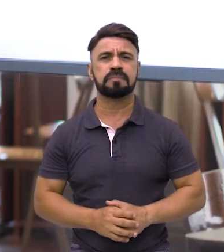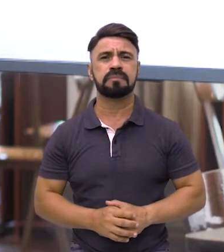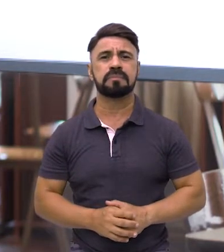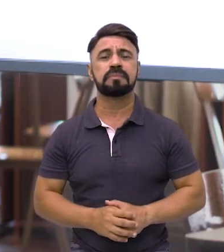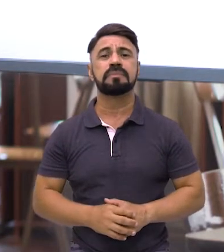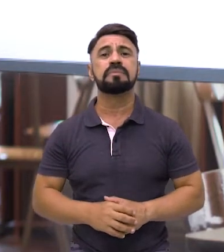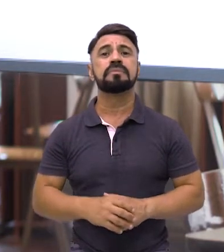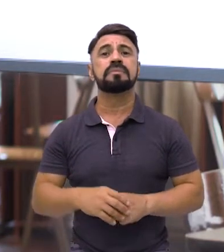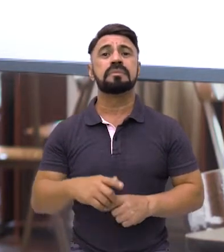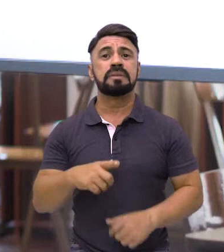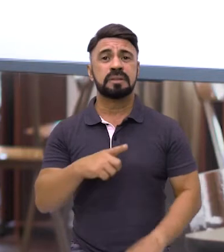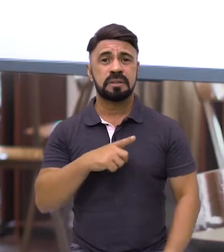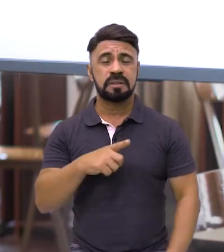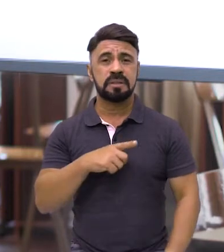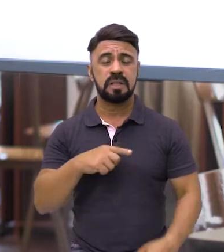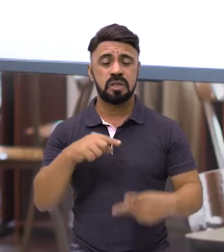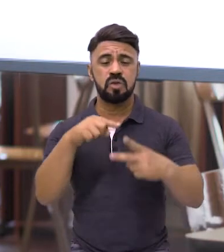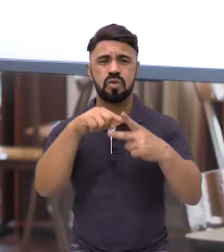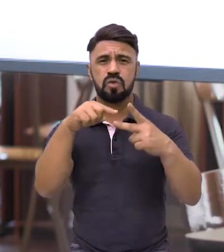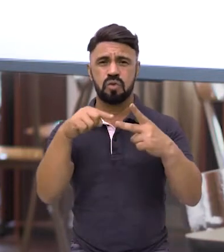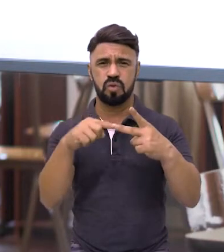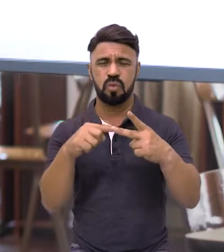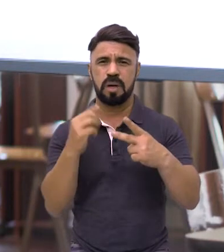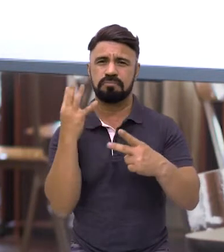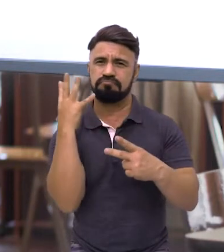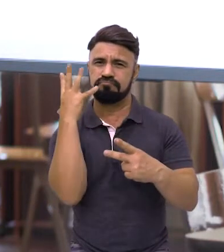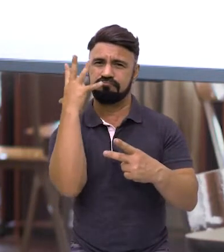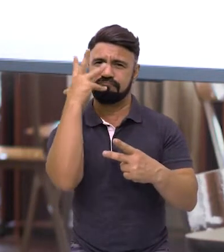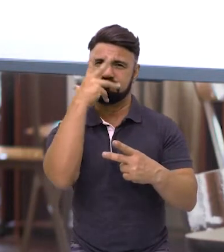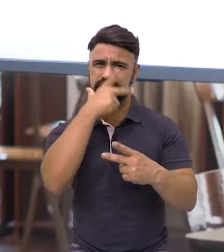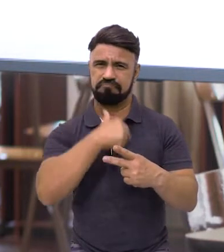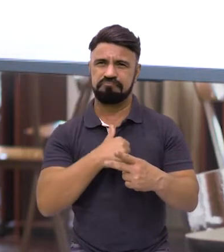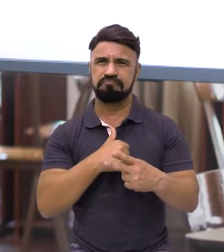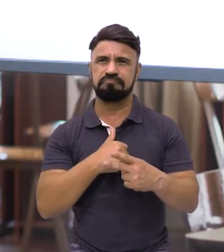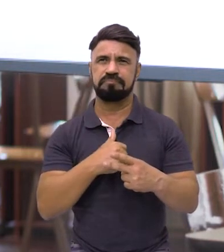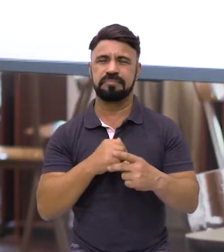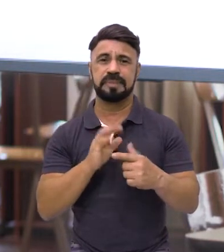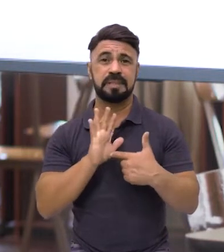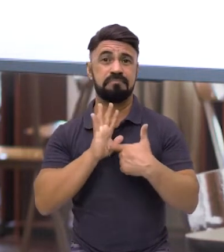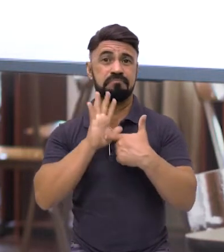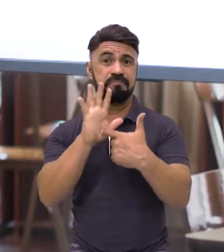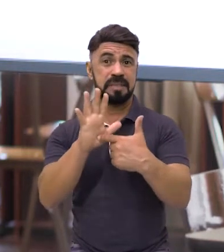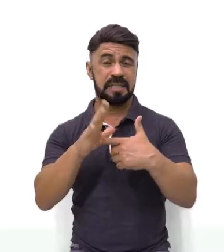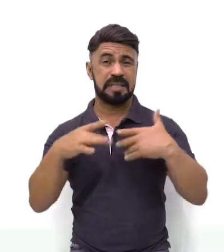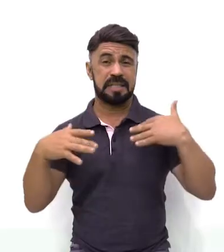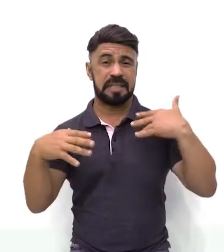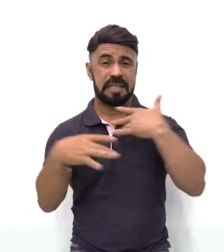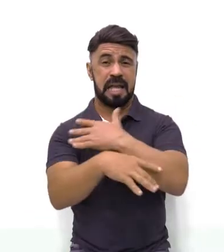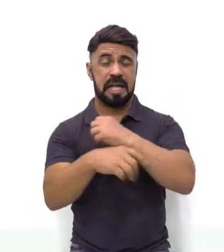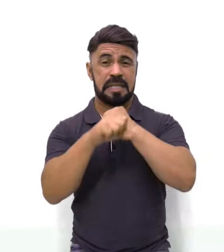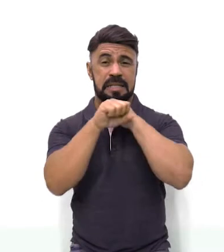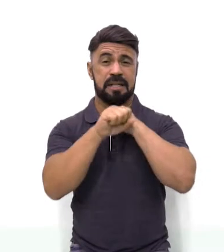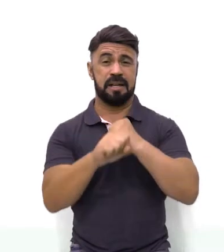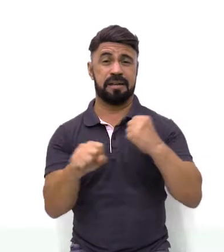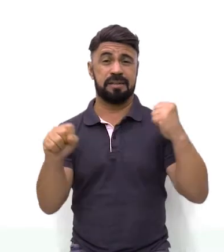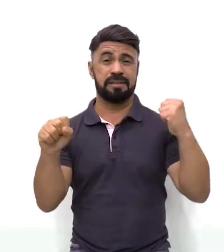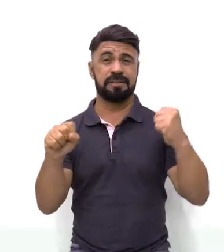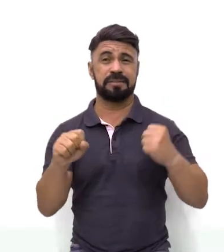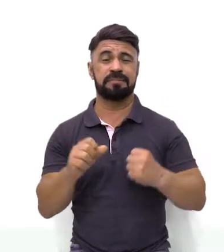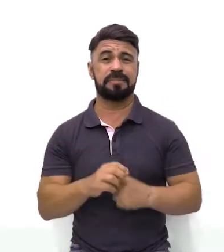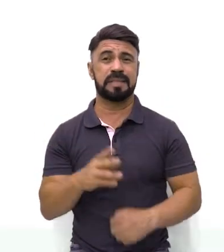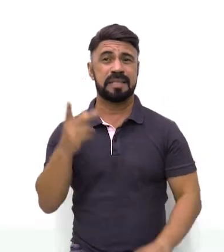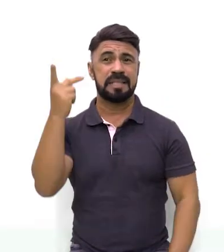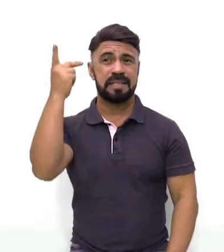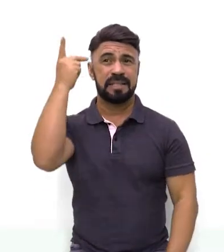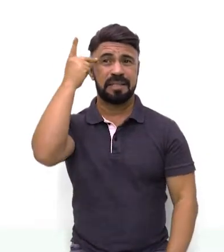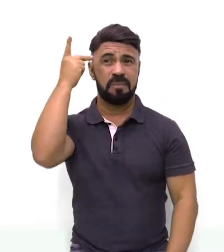Temos agora aqui duas belíssimas imagens que representam metrópoles. Entre elas nós temos aqui